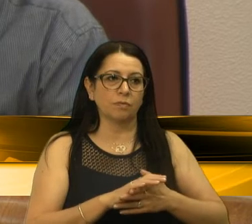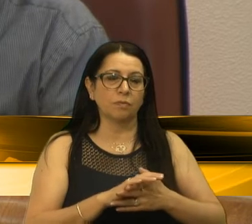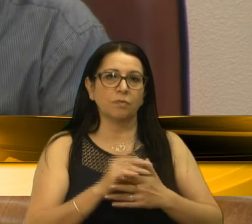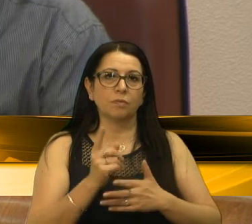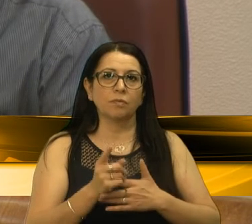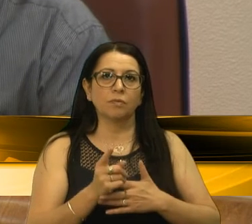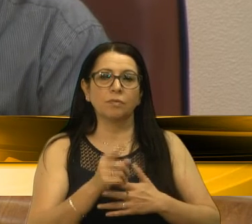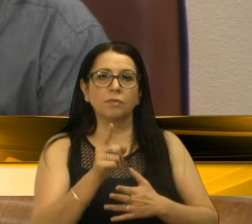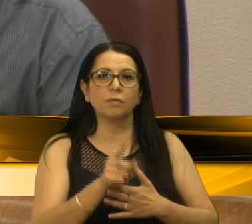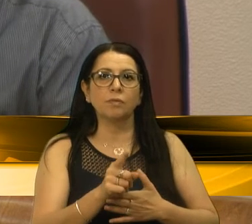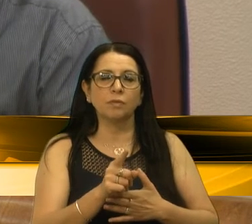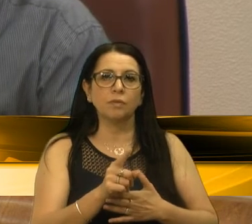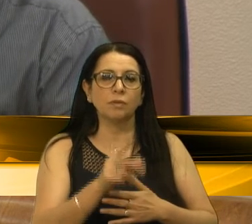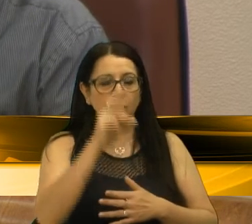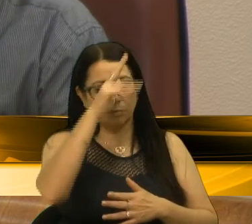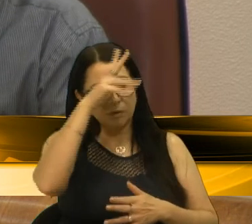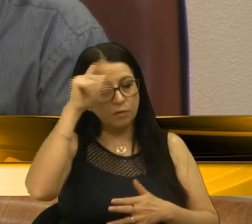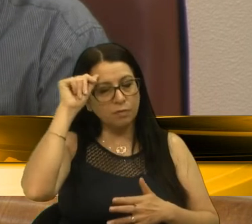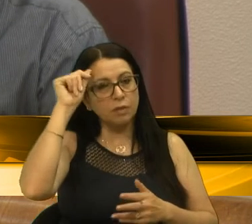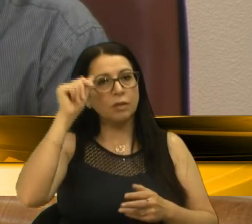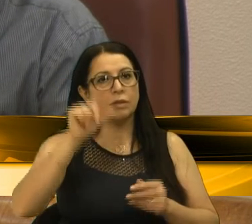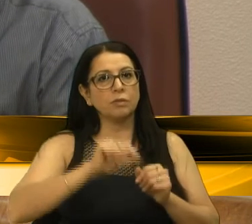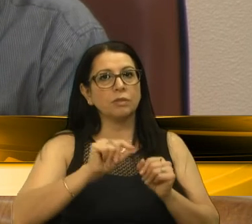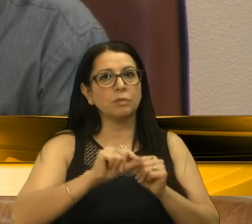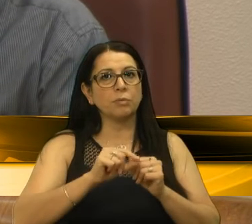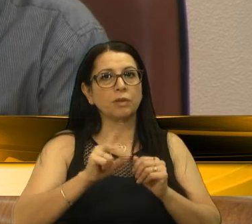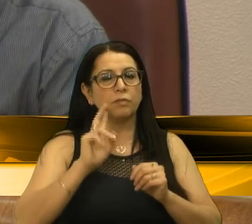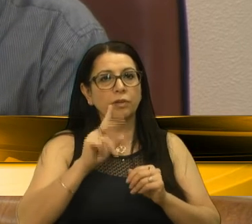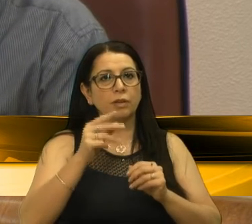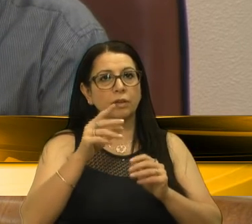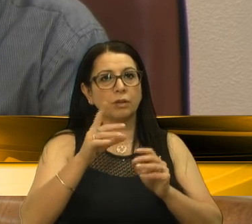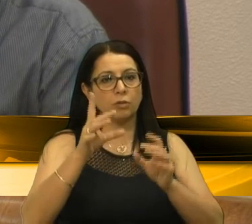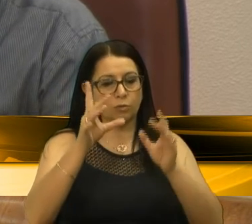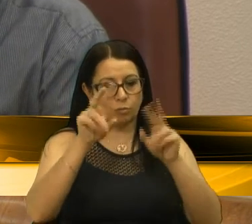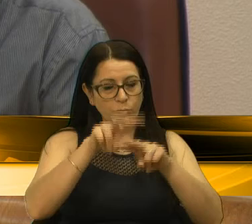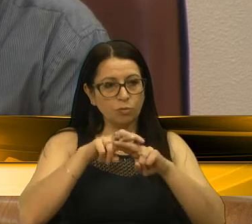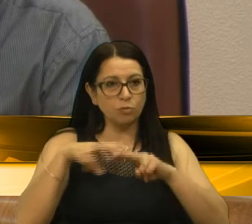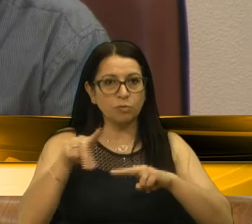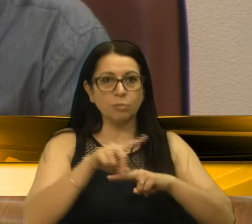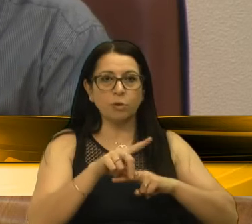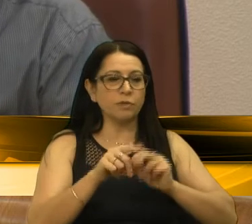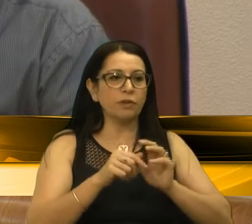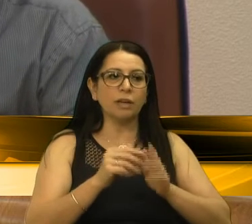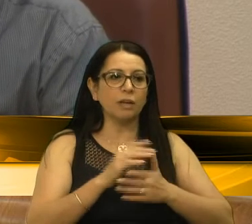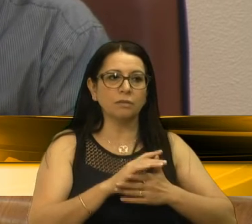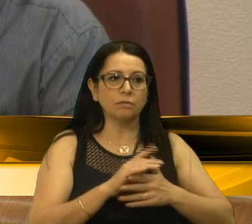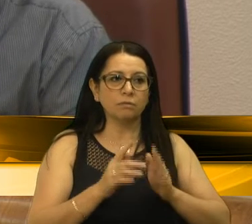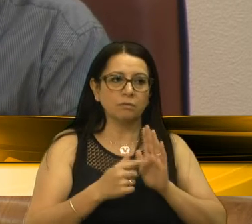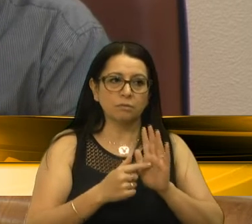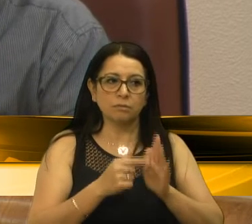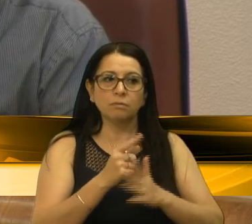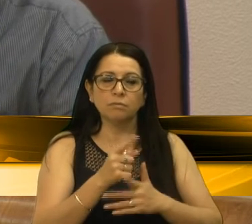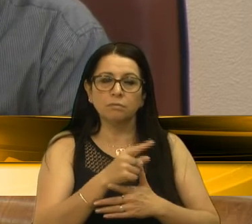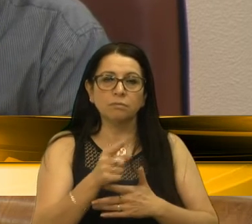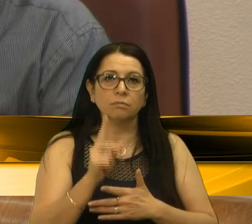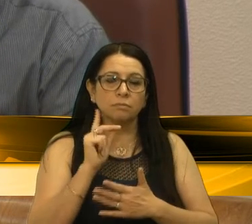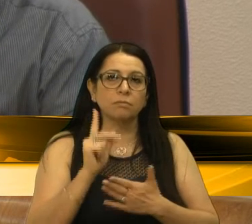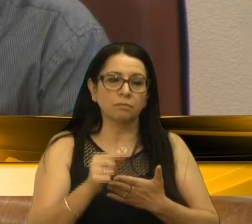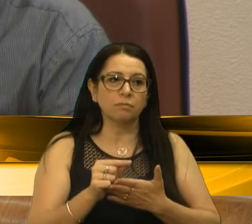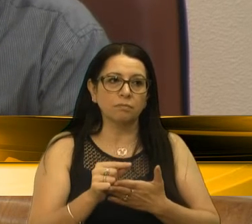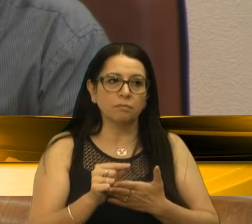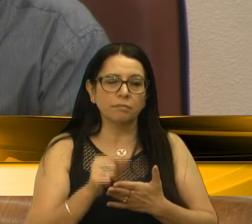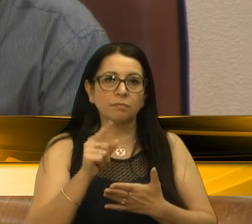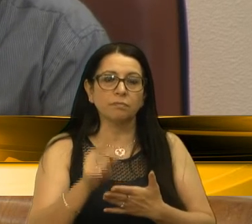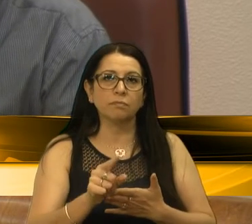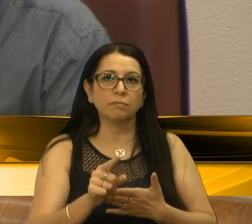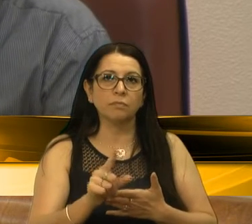resolução. E o Prefeito Municipal rejeitou essa resolução, fundamentando os motivos, entre eles só puxando de cabeça. O absurdo de o Conselho Municipal de Saúde colocar como proposta que as